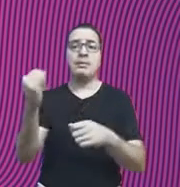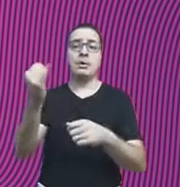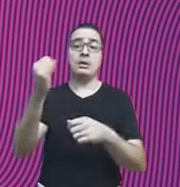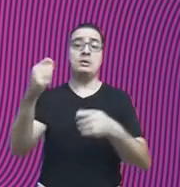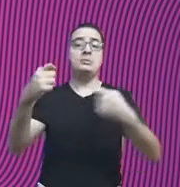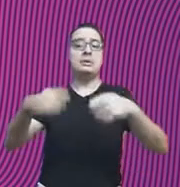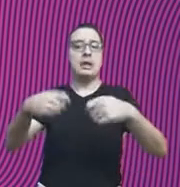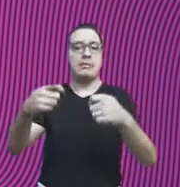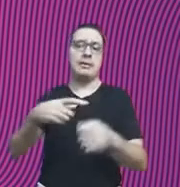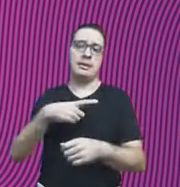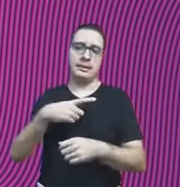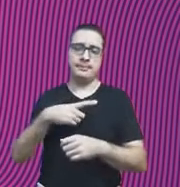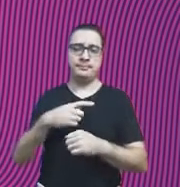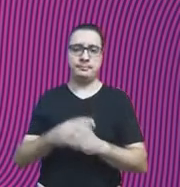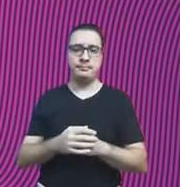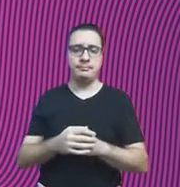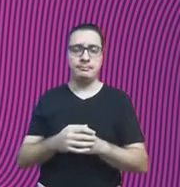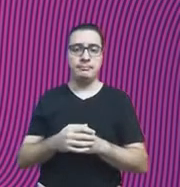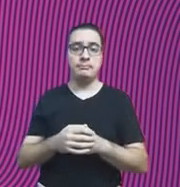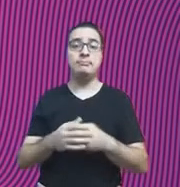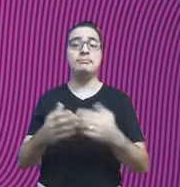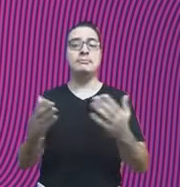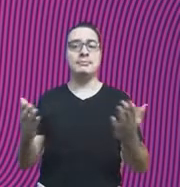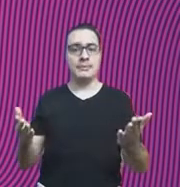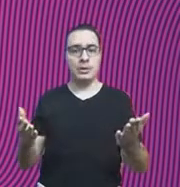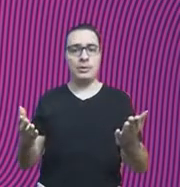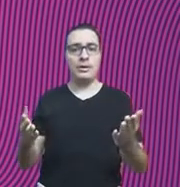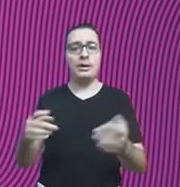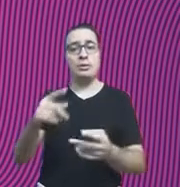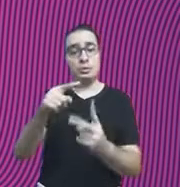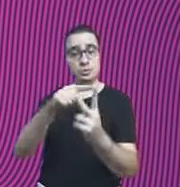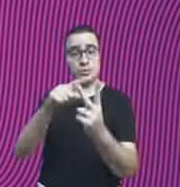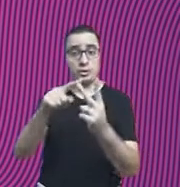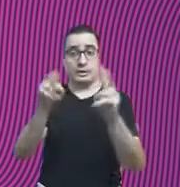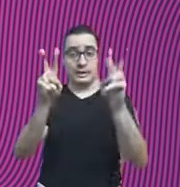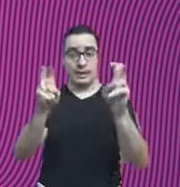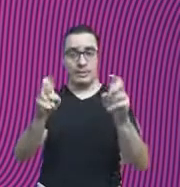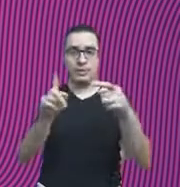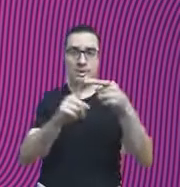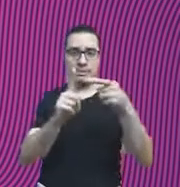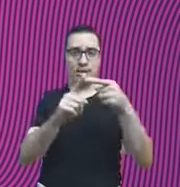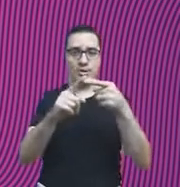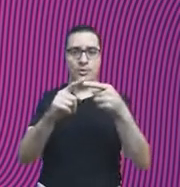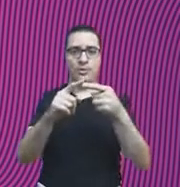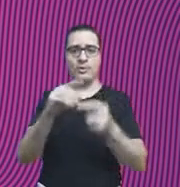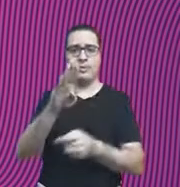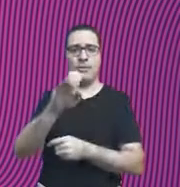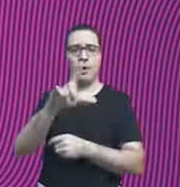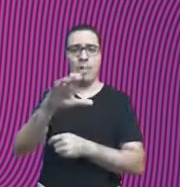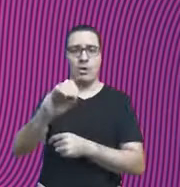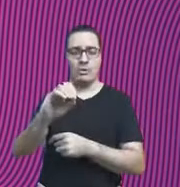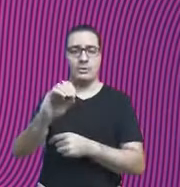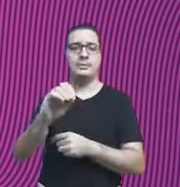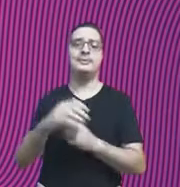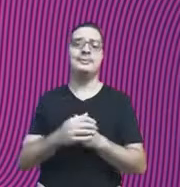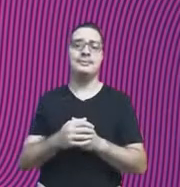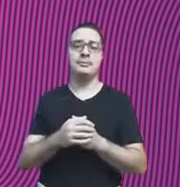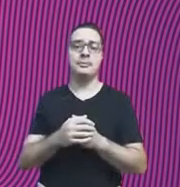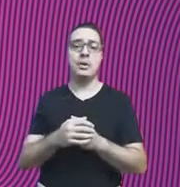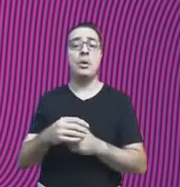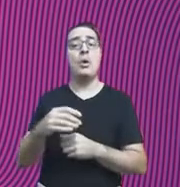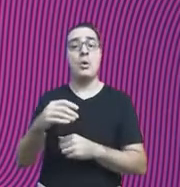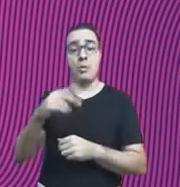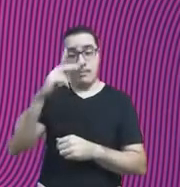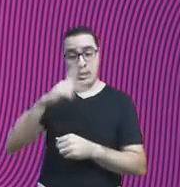estar. Então, esses dois temas desse primeiro bloco serão o autocuidado e